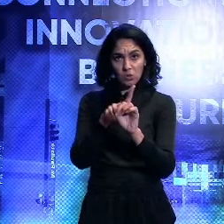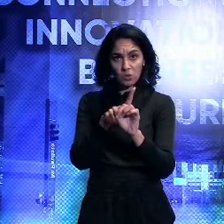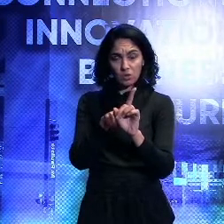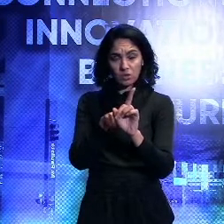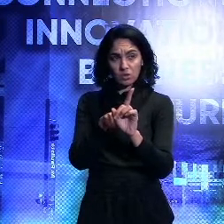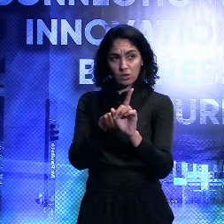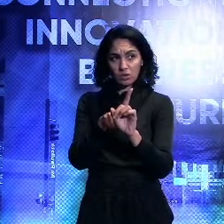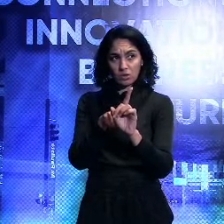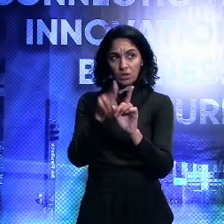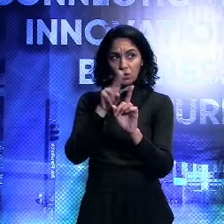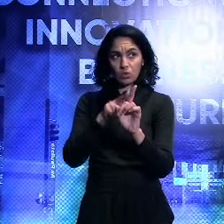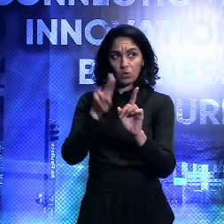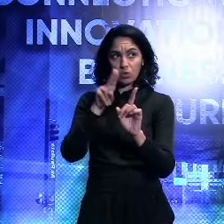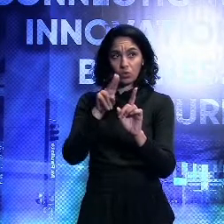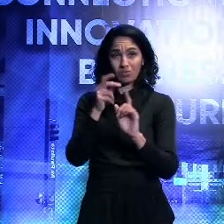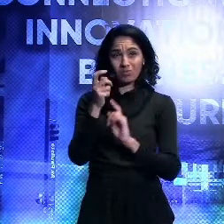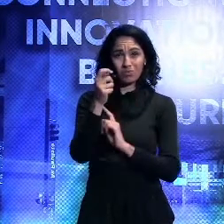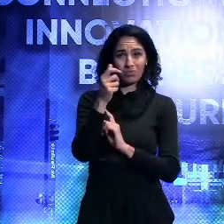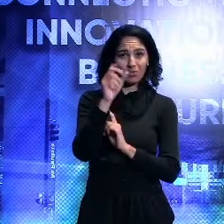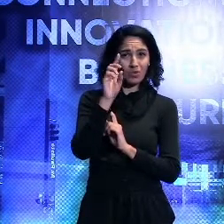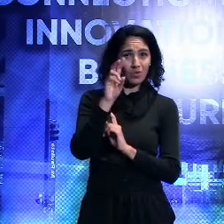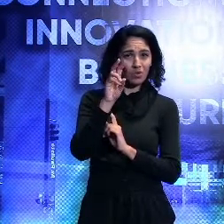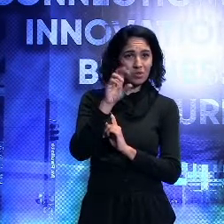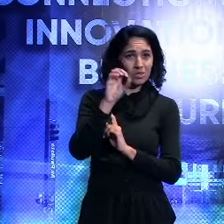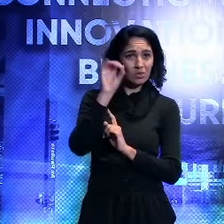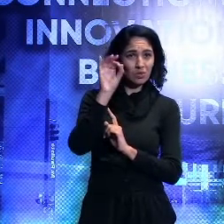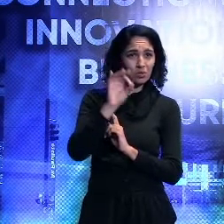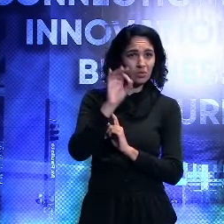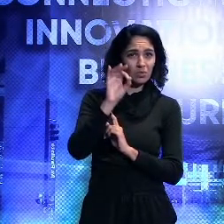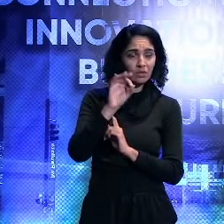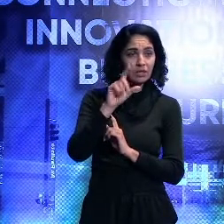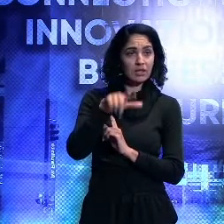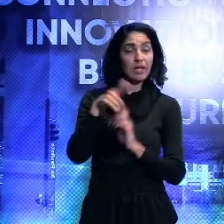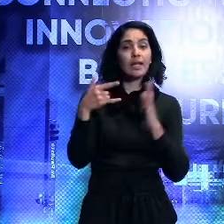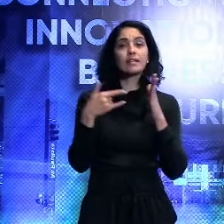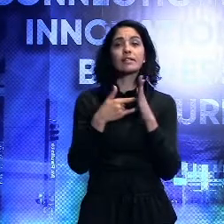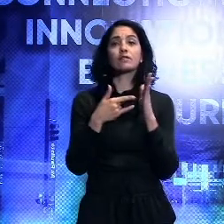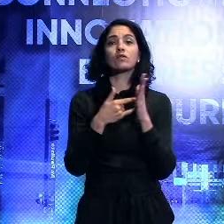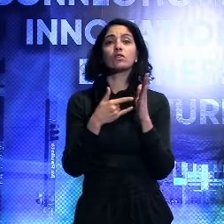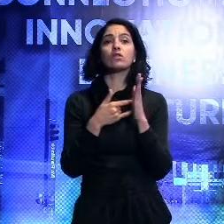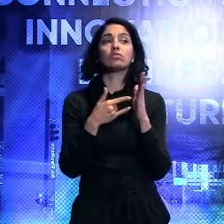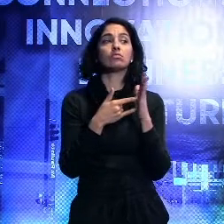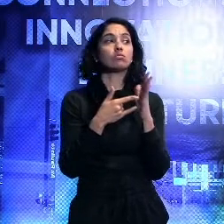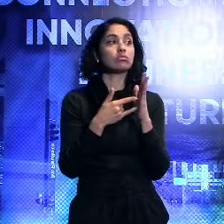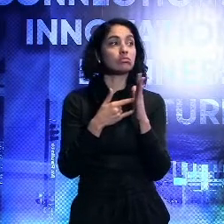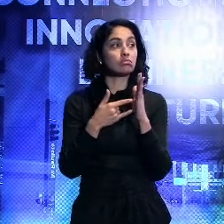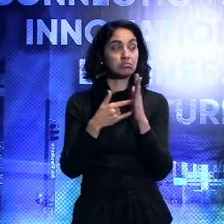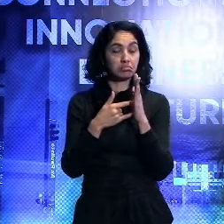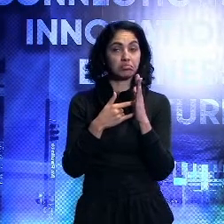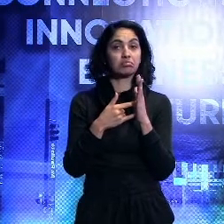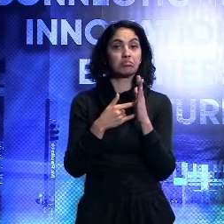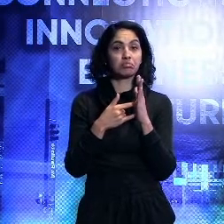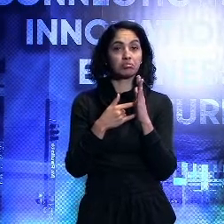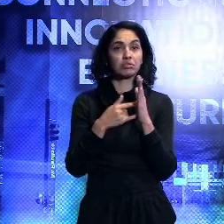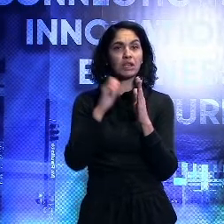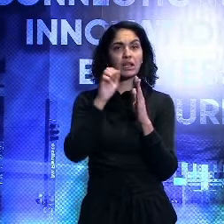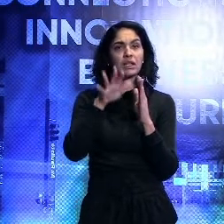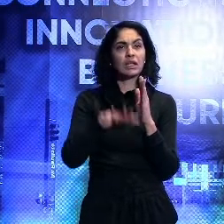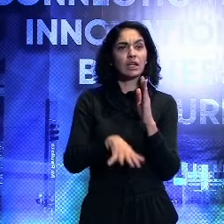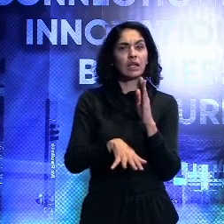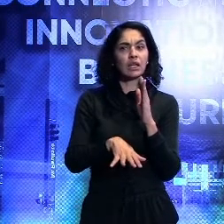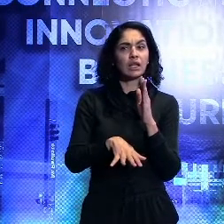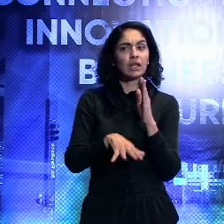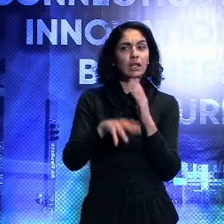Olha só, já caímos para pouco menos de 50%. Quem é desenvolvedor? Tá? Quem é PO ou analista